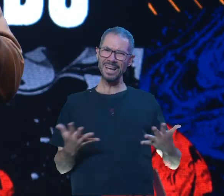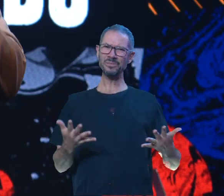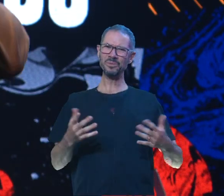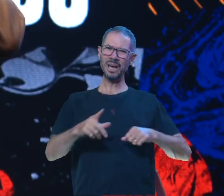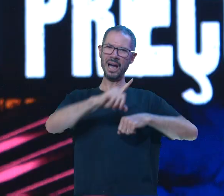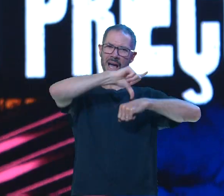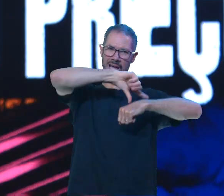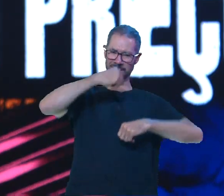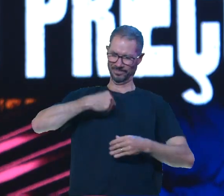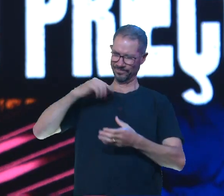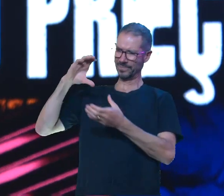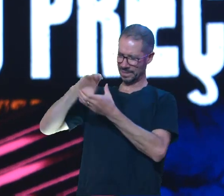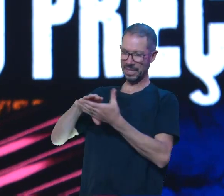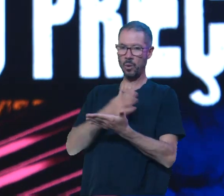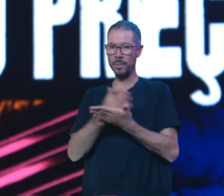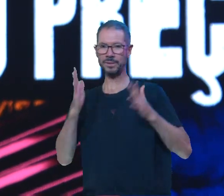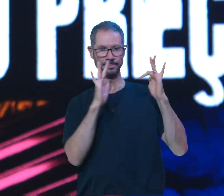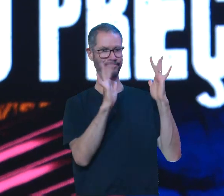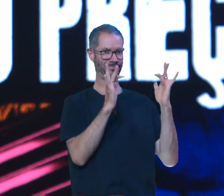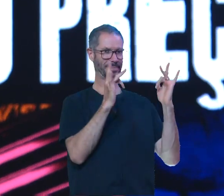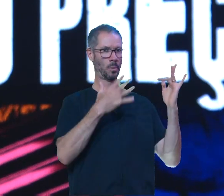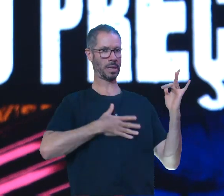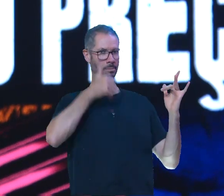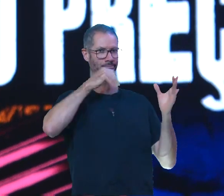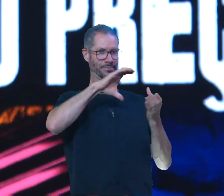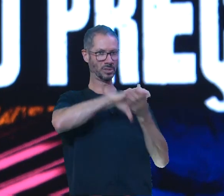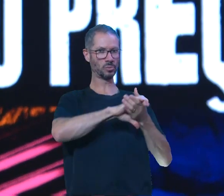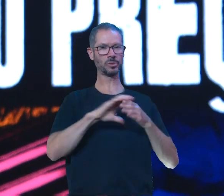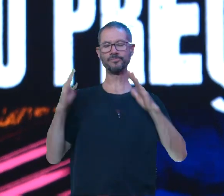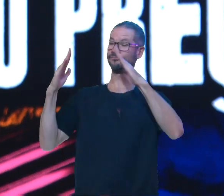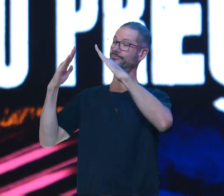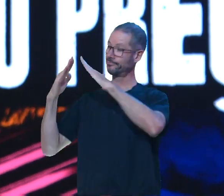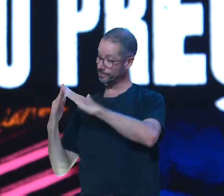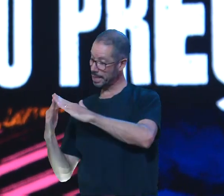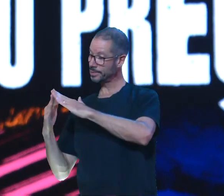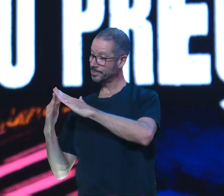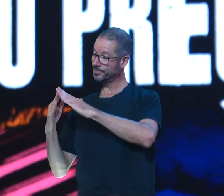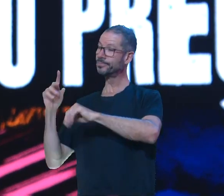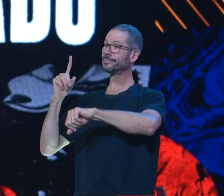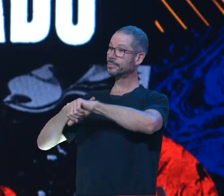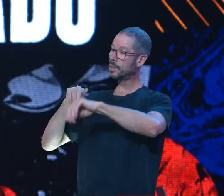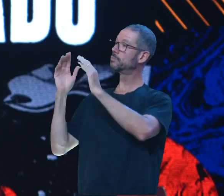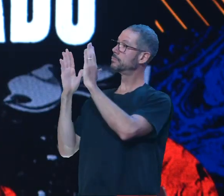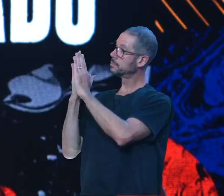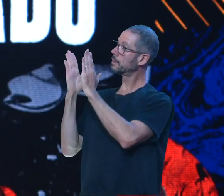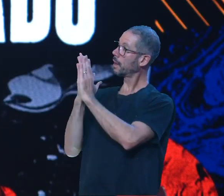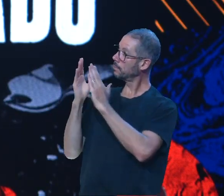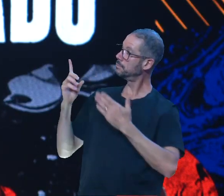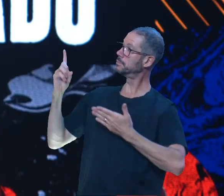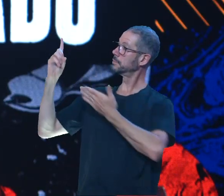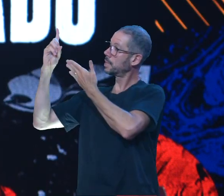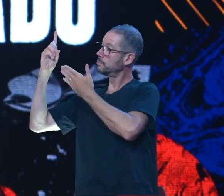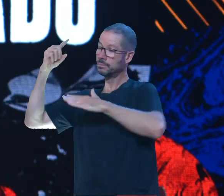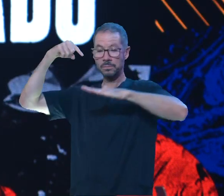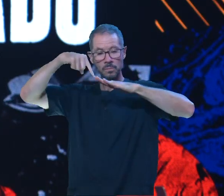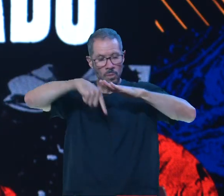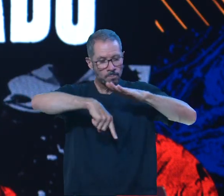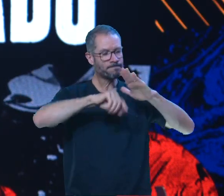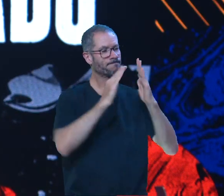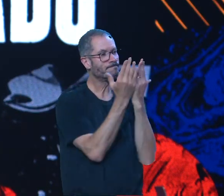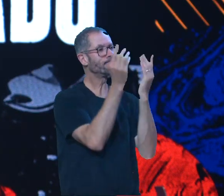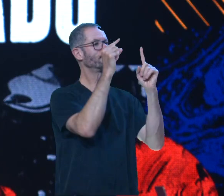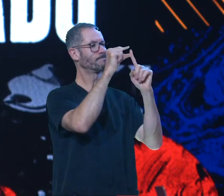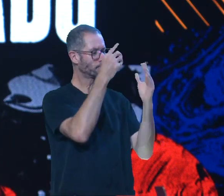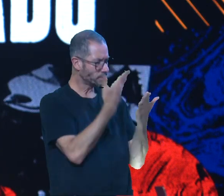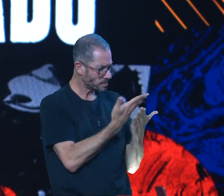Antes de eu casar, antes de começar a namorar com a minha esposa, na verdade, um dia eu estava em casa, tendo um tempo com Deus, me aprofundando na palavra, querendo